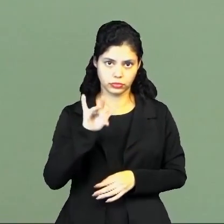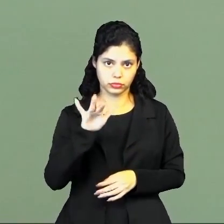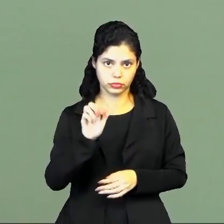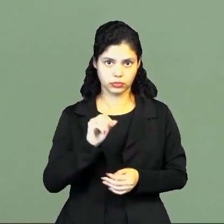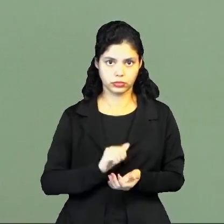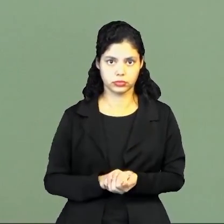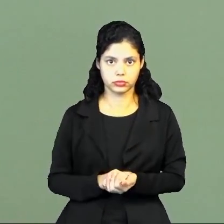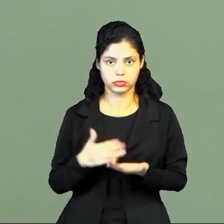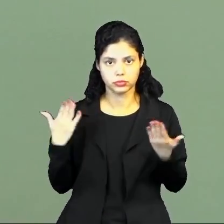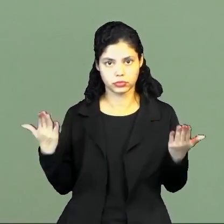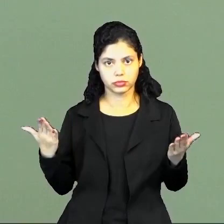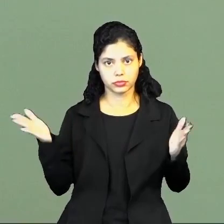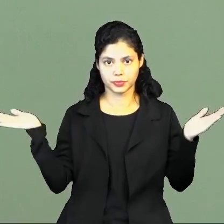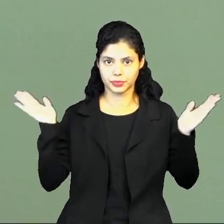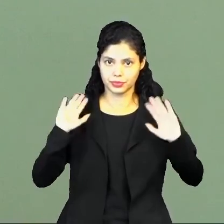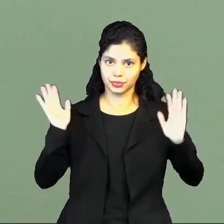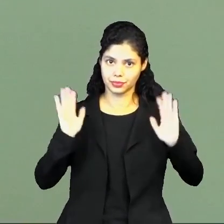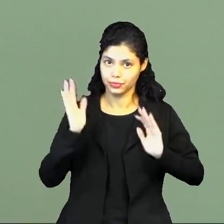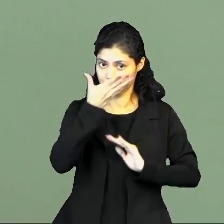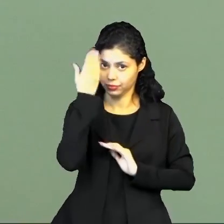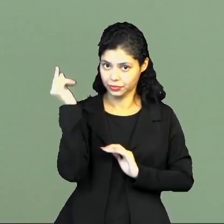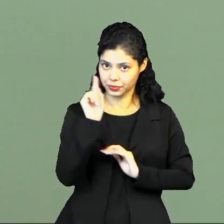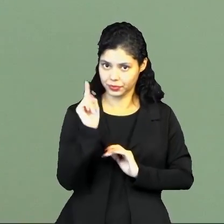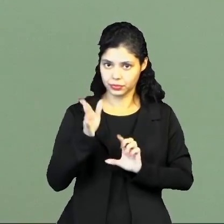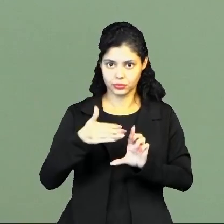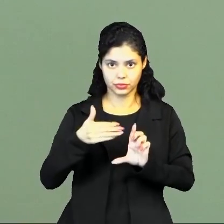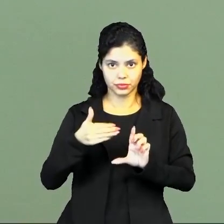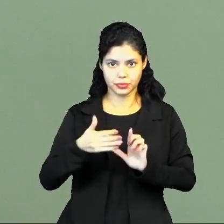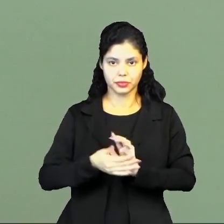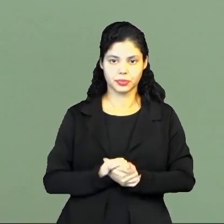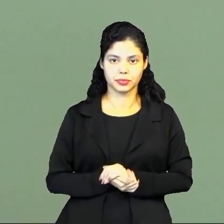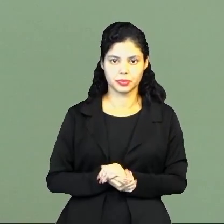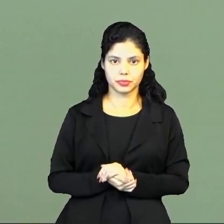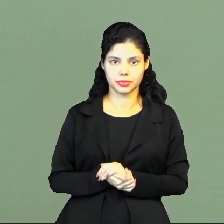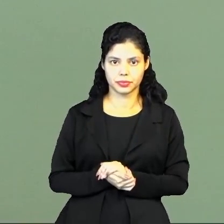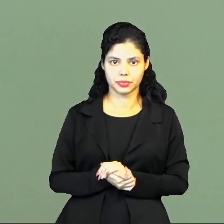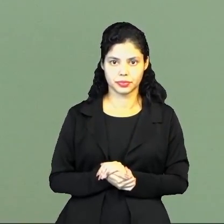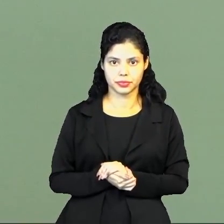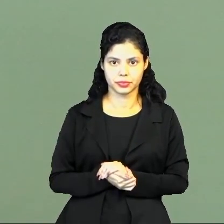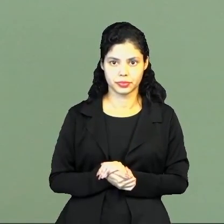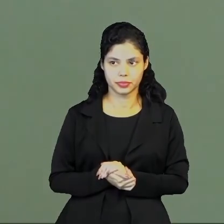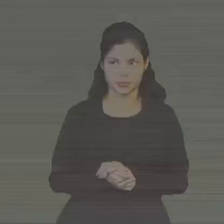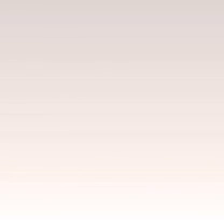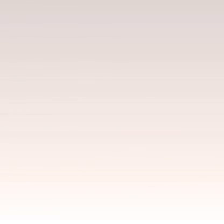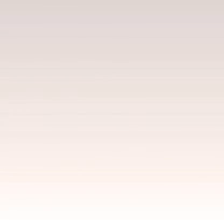vivia. Adiós, não esqueça de acessar a plataforma Eduque.